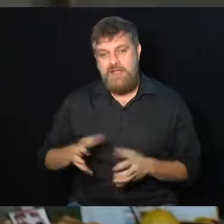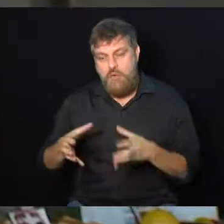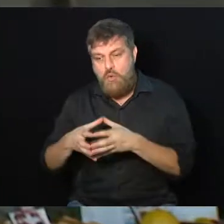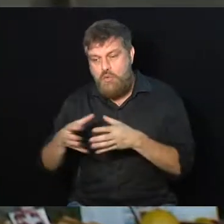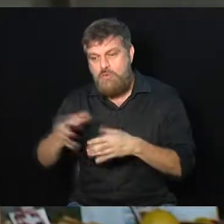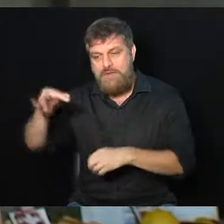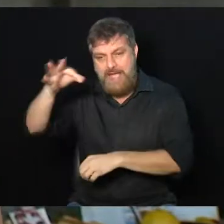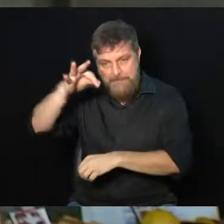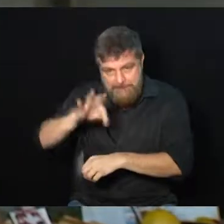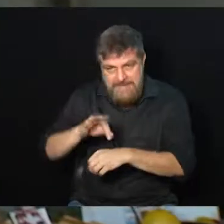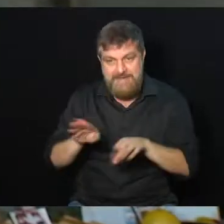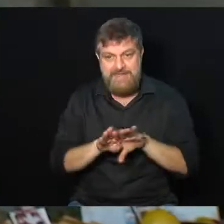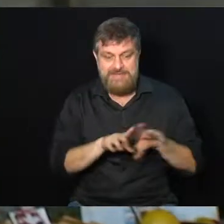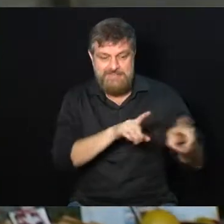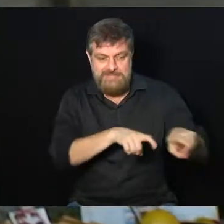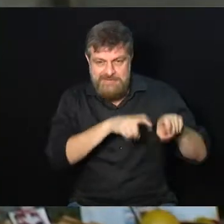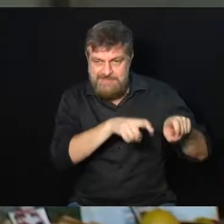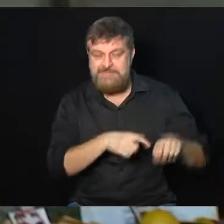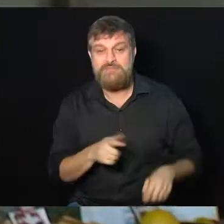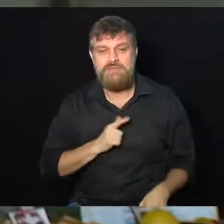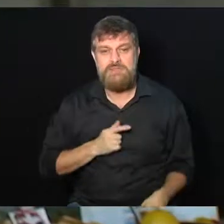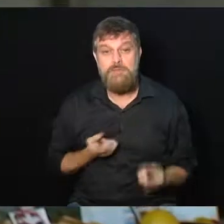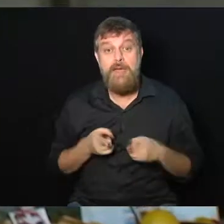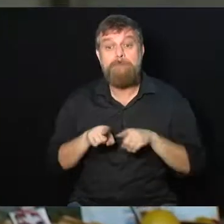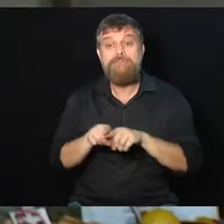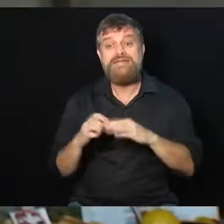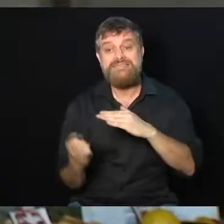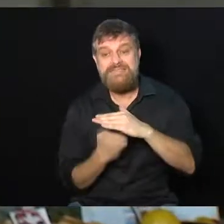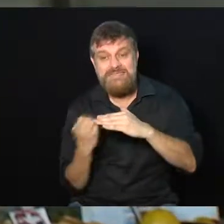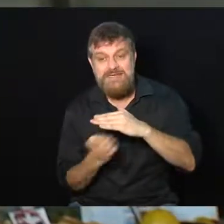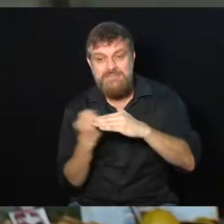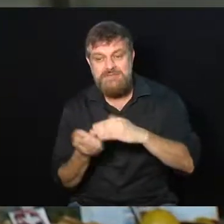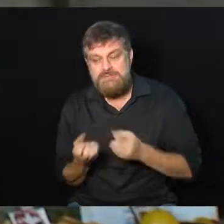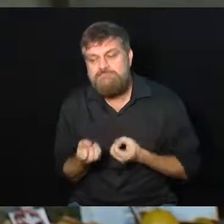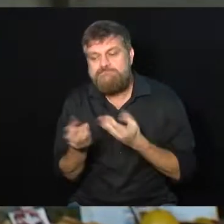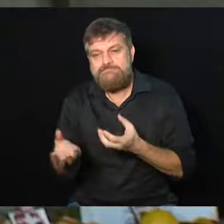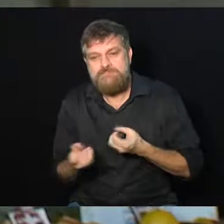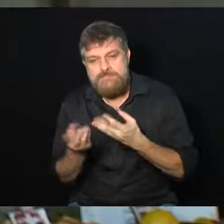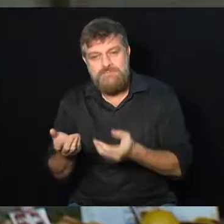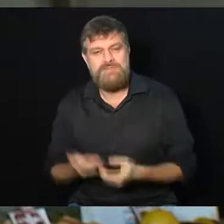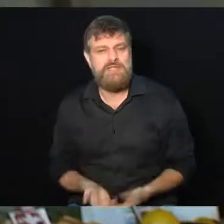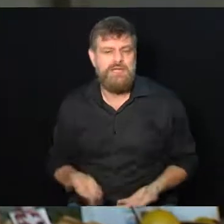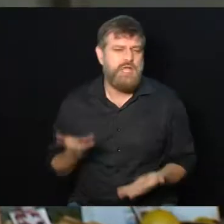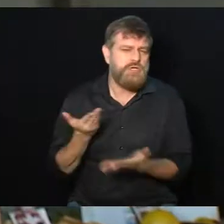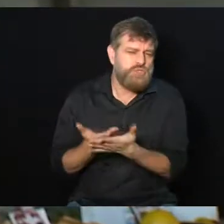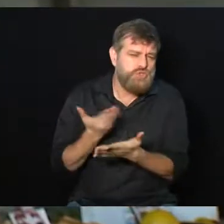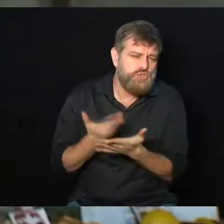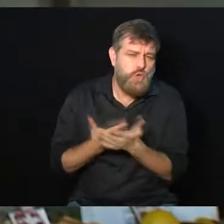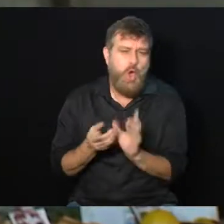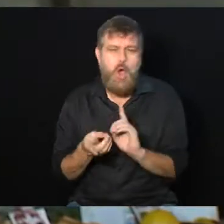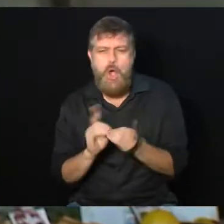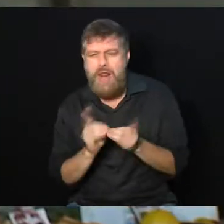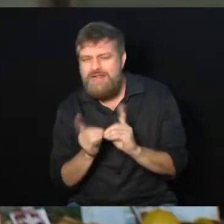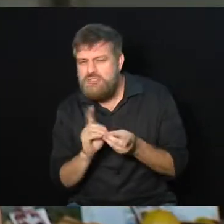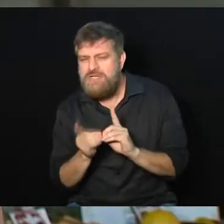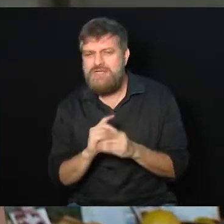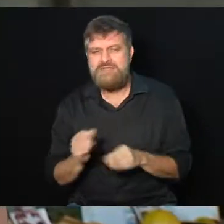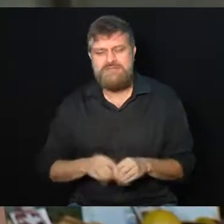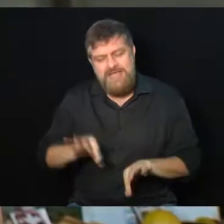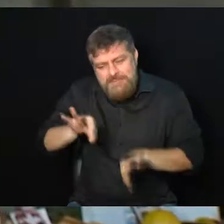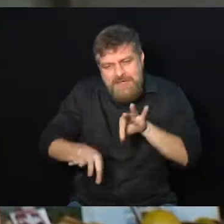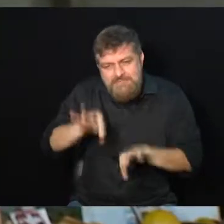tem uma parceria com uma empresa que leva esse conhecimento por meio de aulas didáticas,